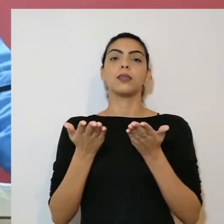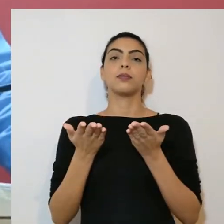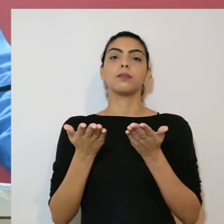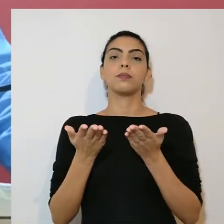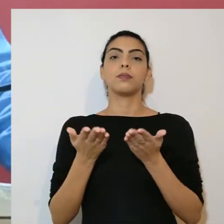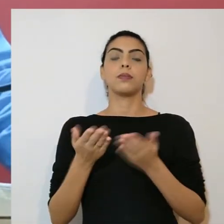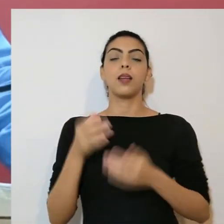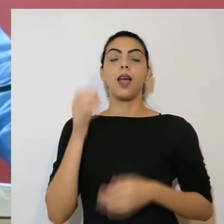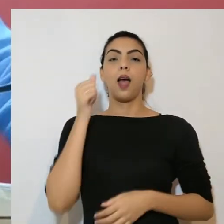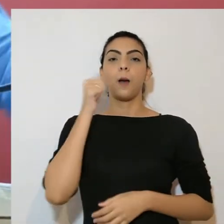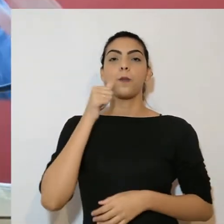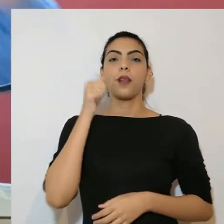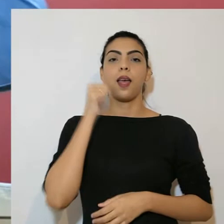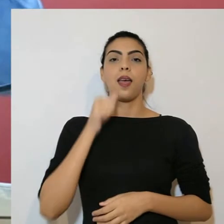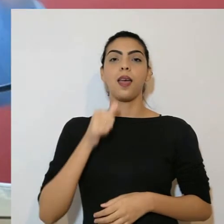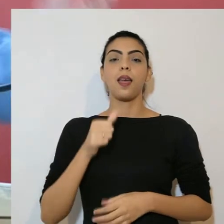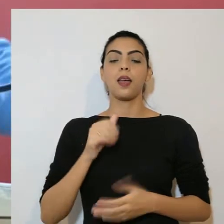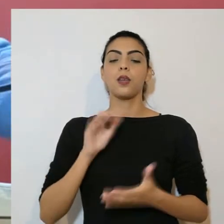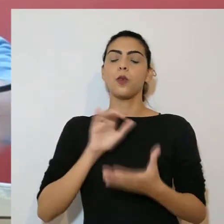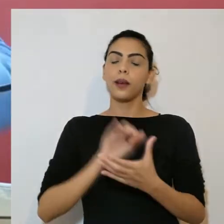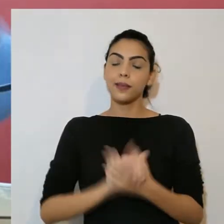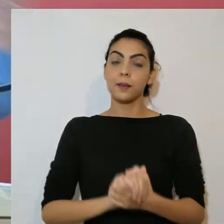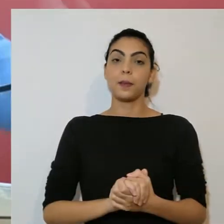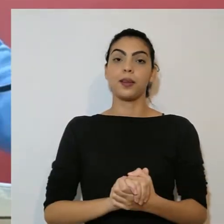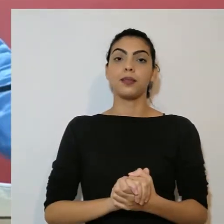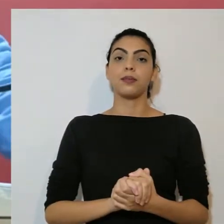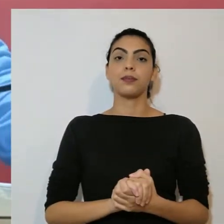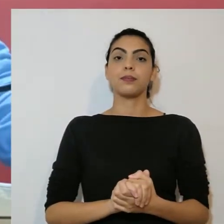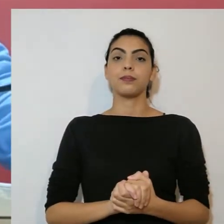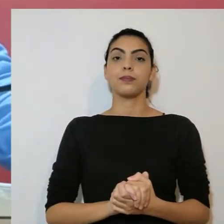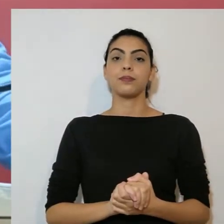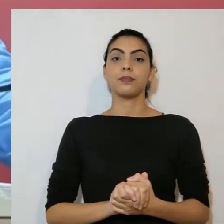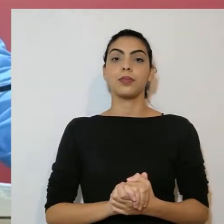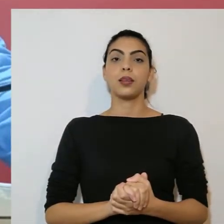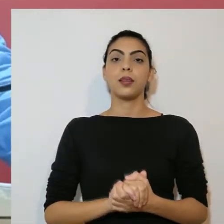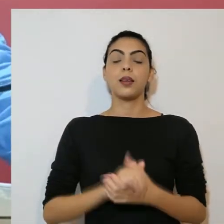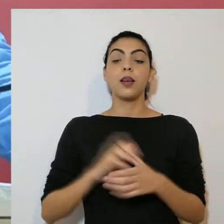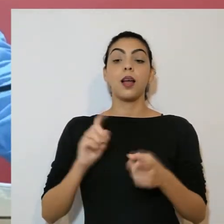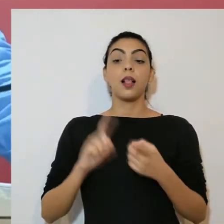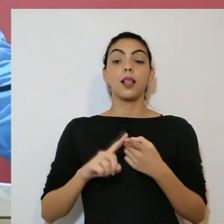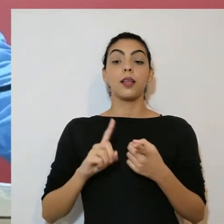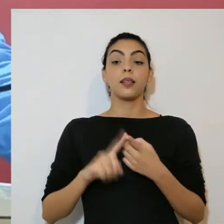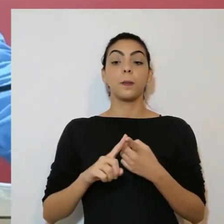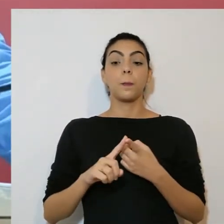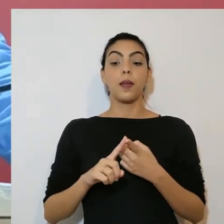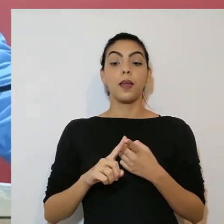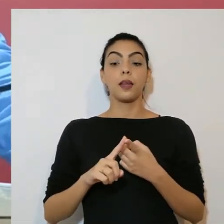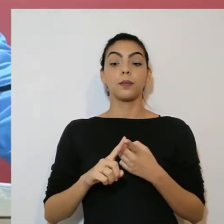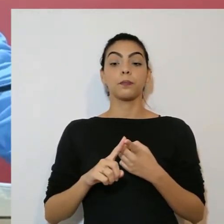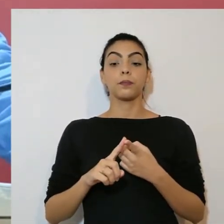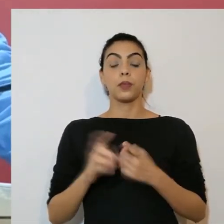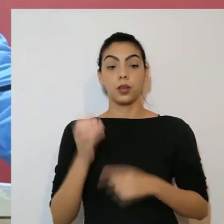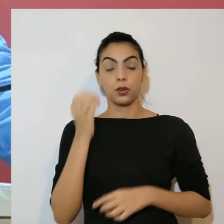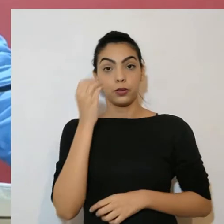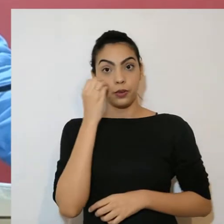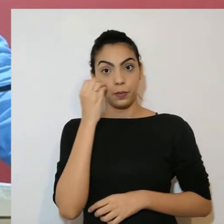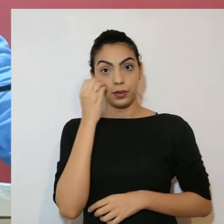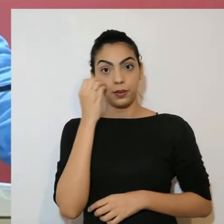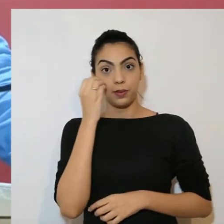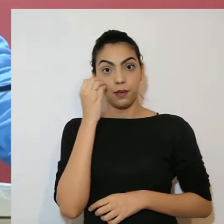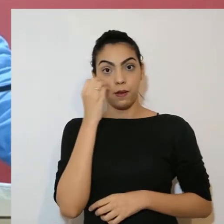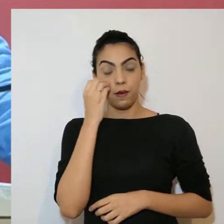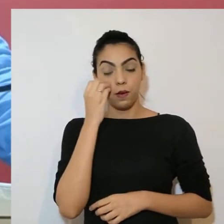exalta, né, essa mulher e o casamento, ele também alerta no livro